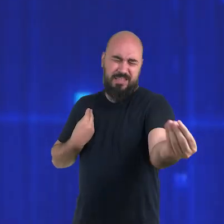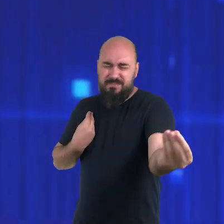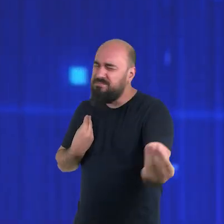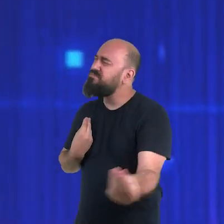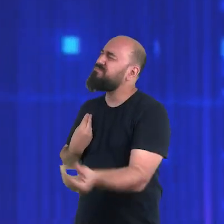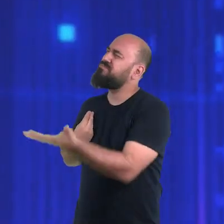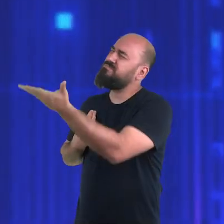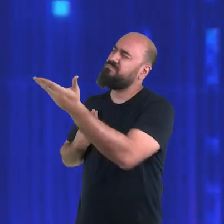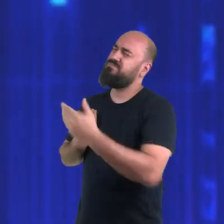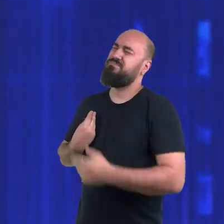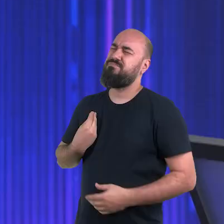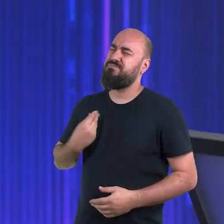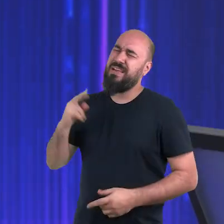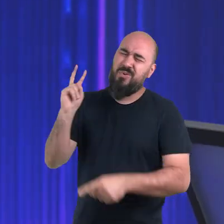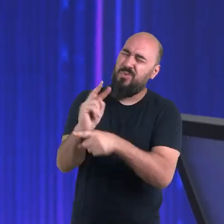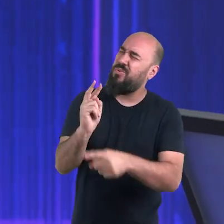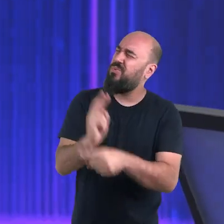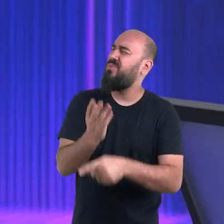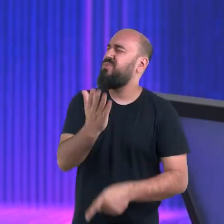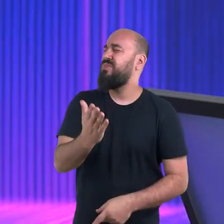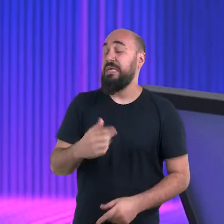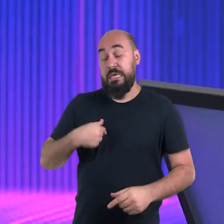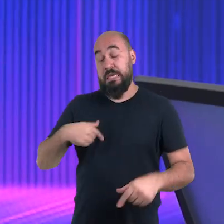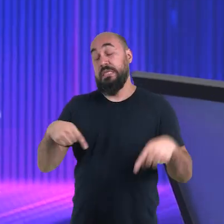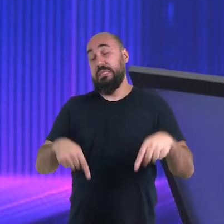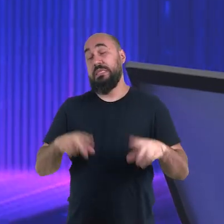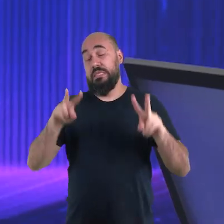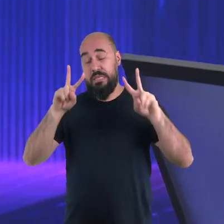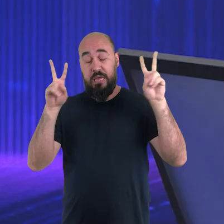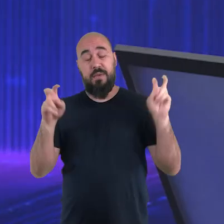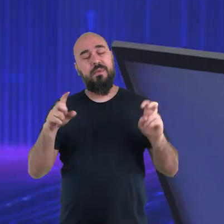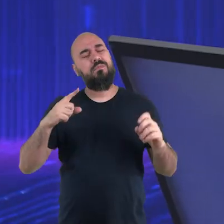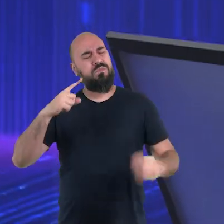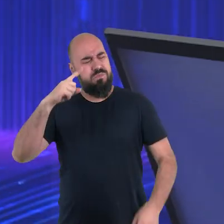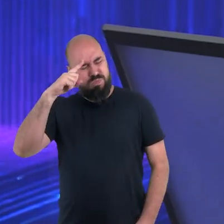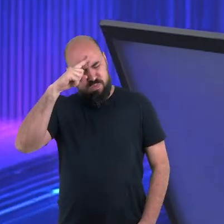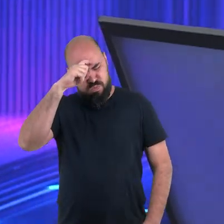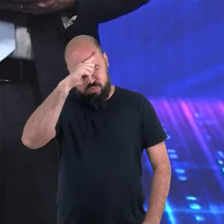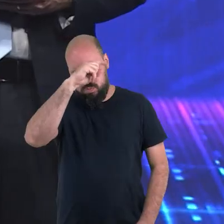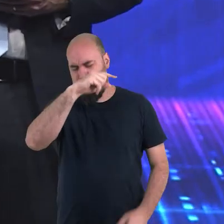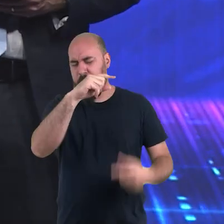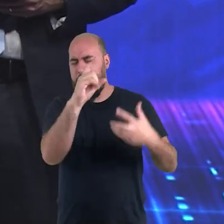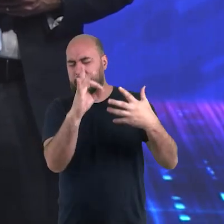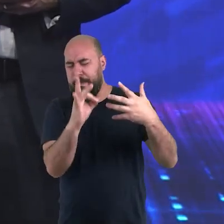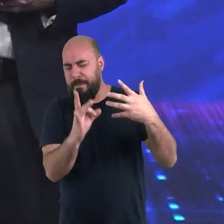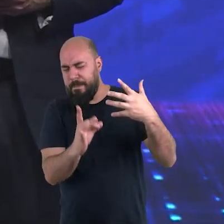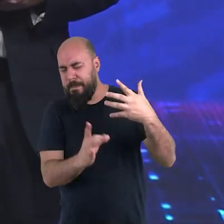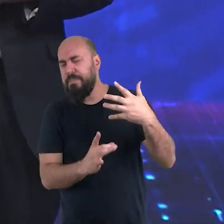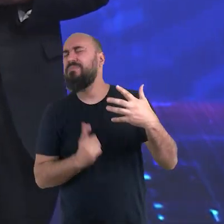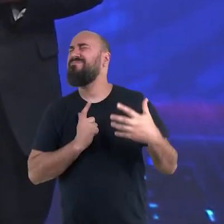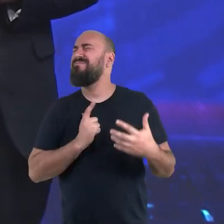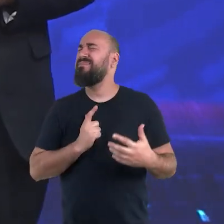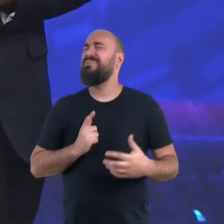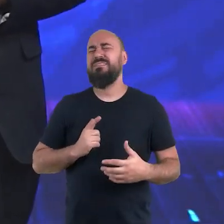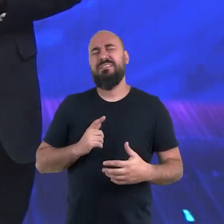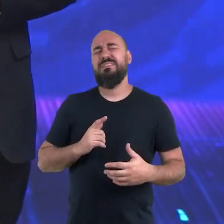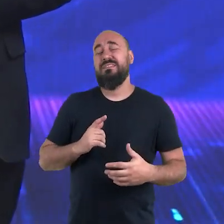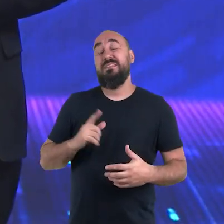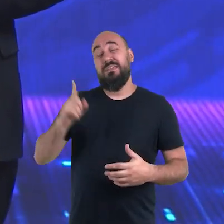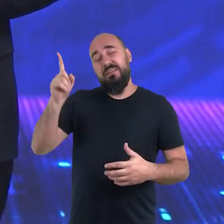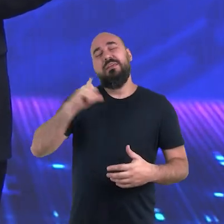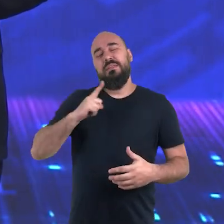participou desse estudo. Entendemos um tema complexo, fomos profundo nas profecias para entender que o Senhor tem um